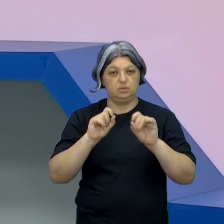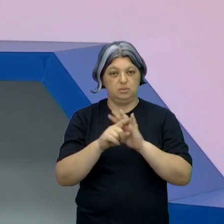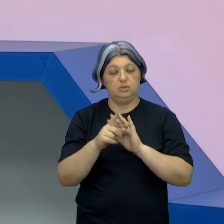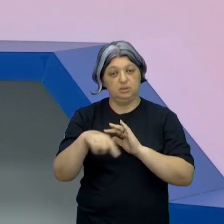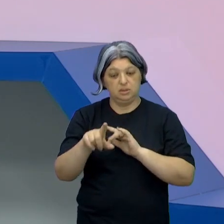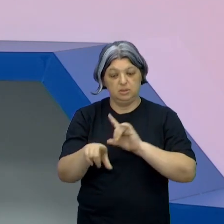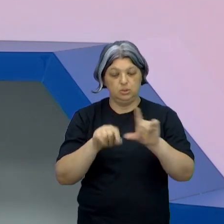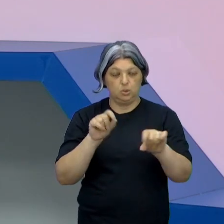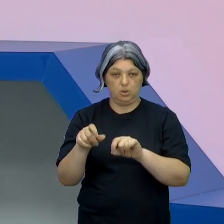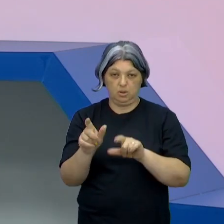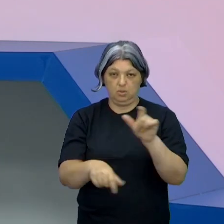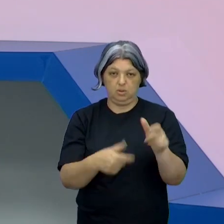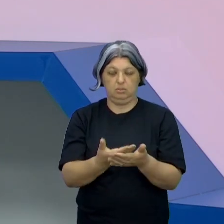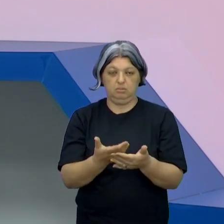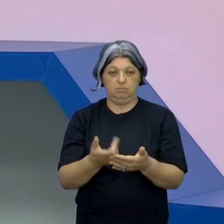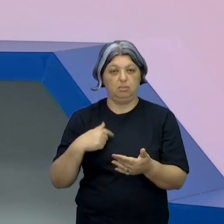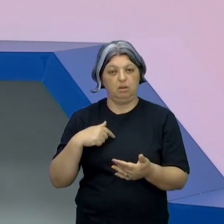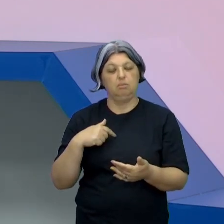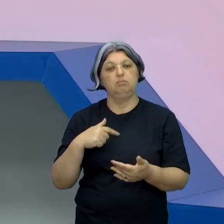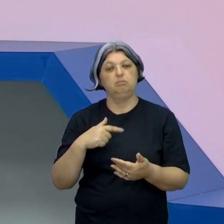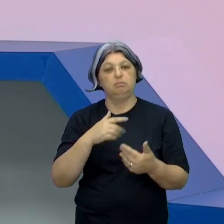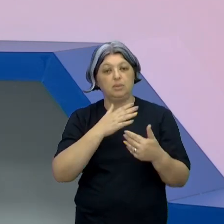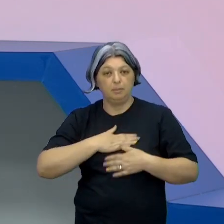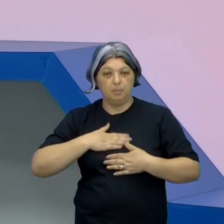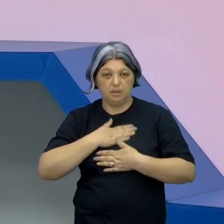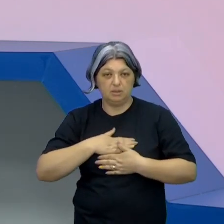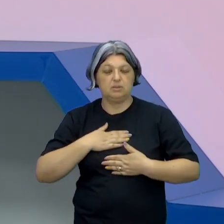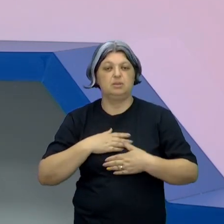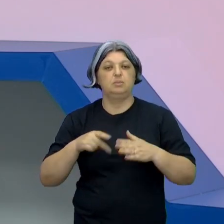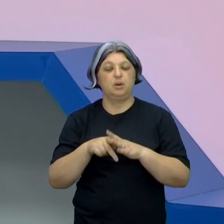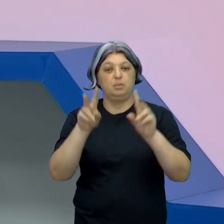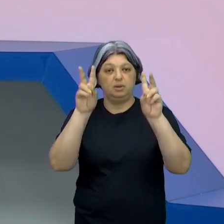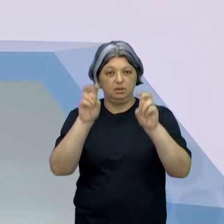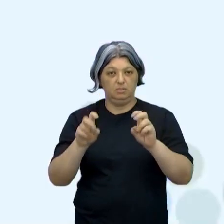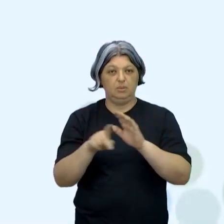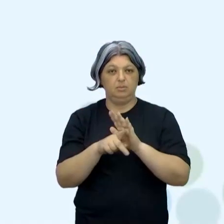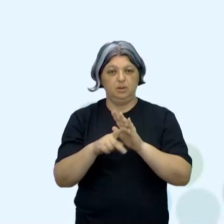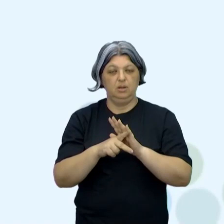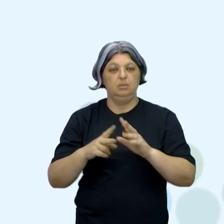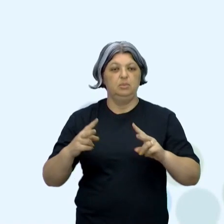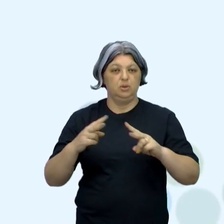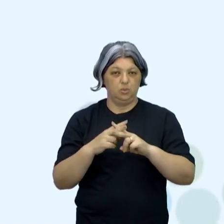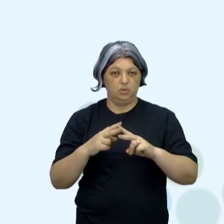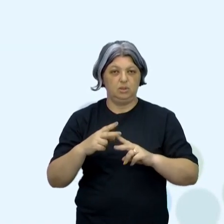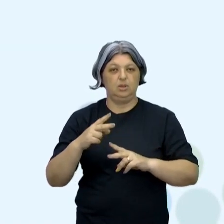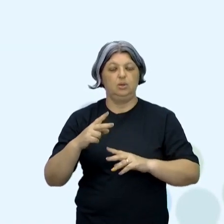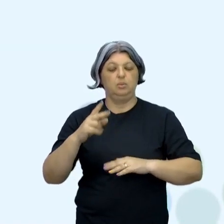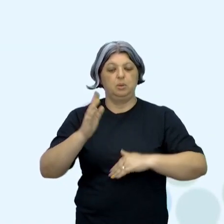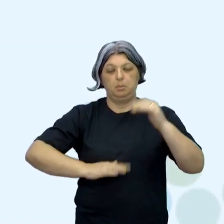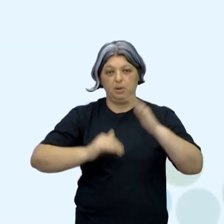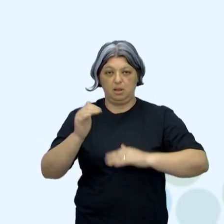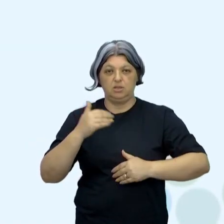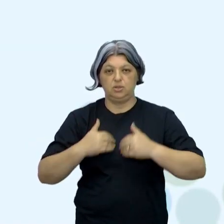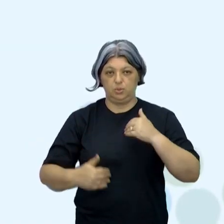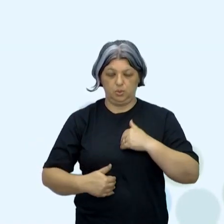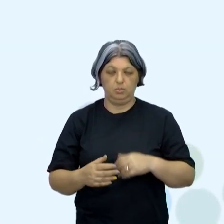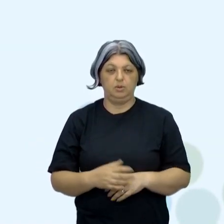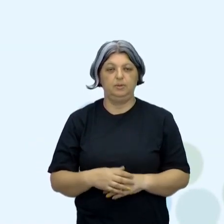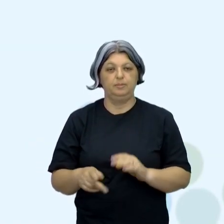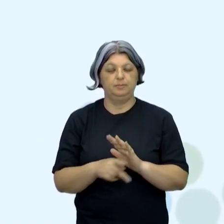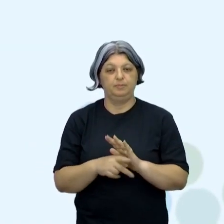a honra de estar à frente do componente Luta como Prática Corporal. E aí no slide de apresentação, o nosso